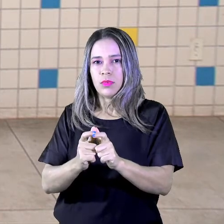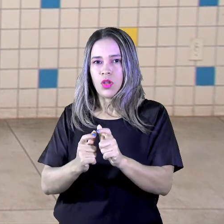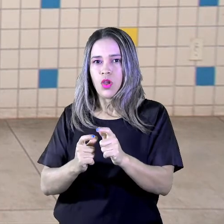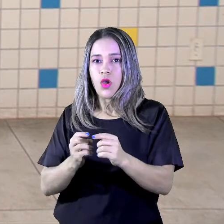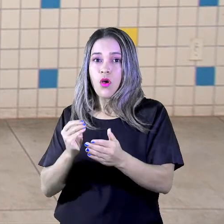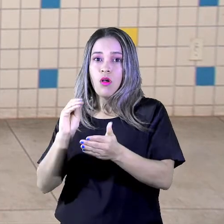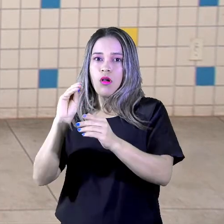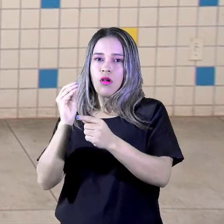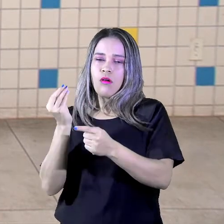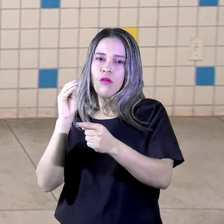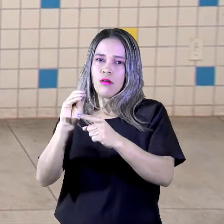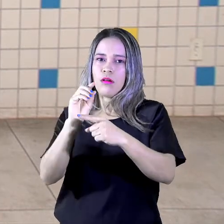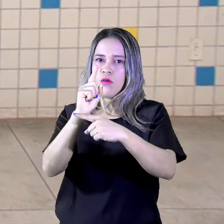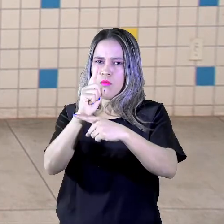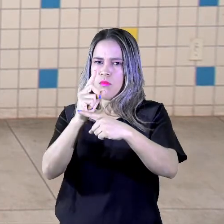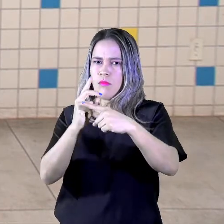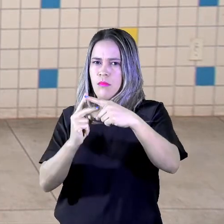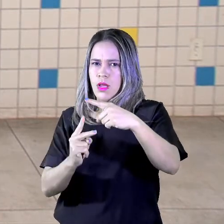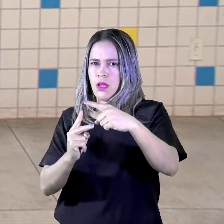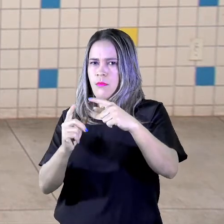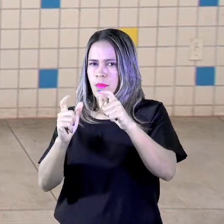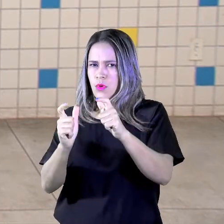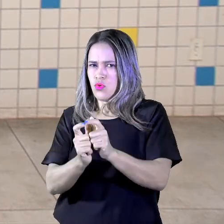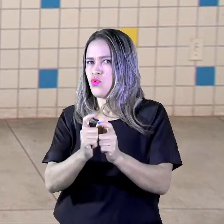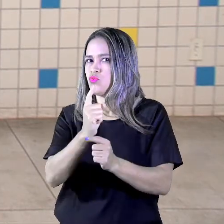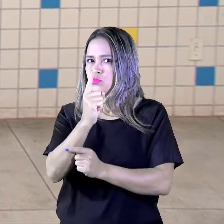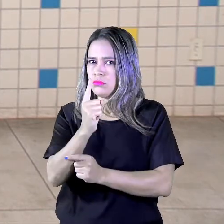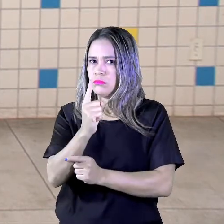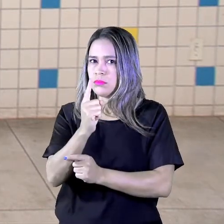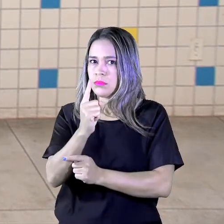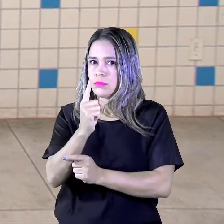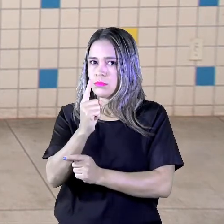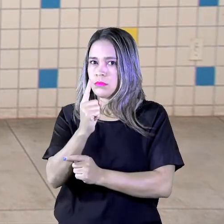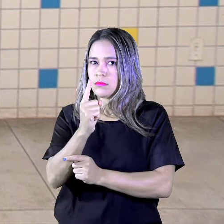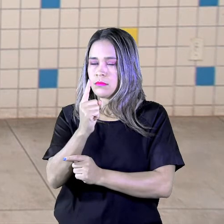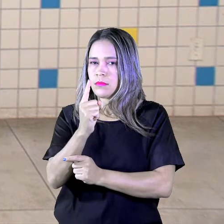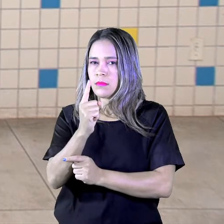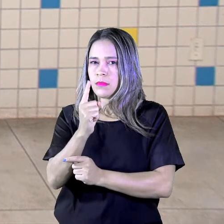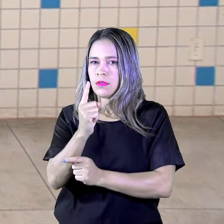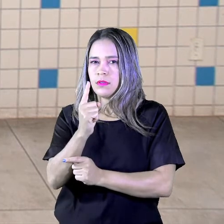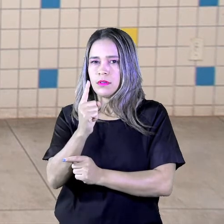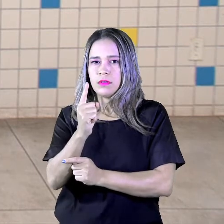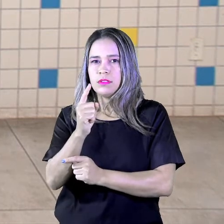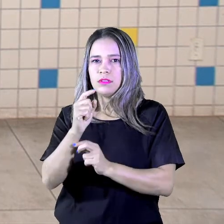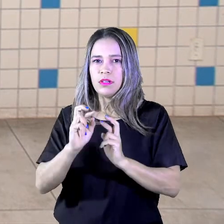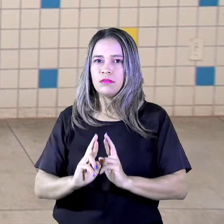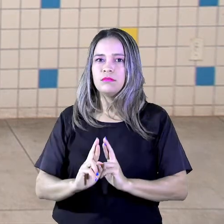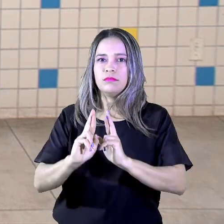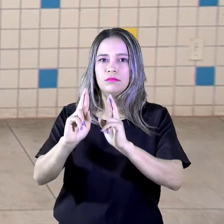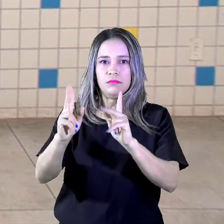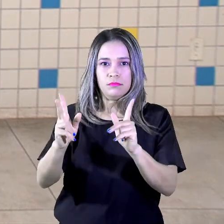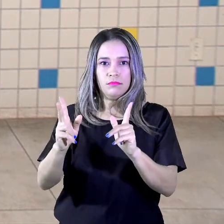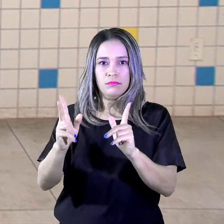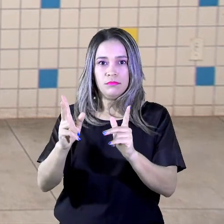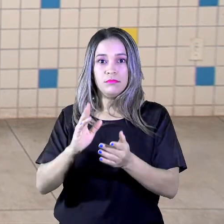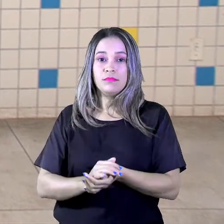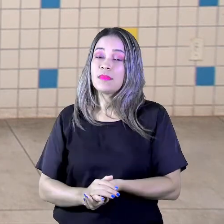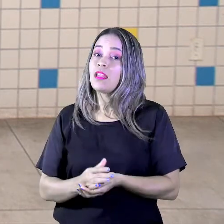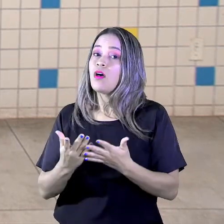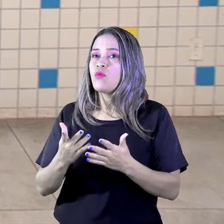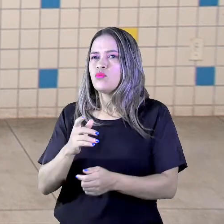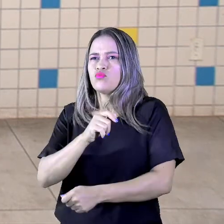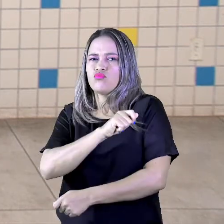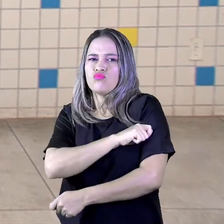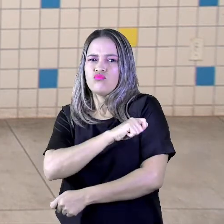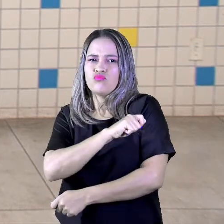é menor do que um no exemplo, usando esse sinal que chama de desigualdade. Mas muitos aluninhos, eles